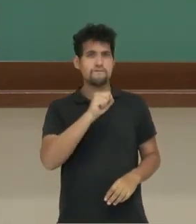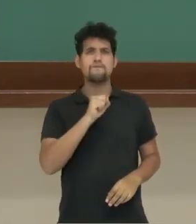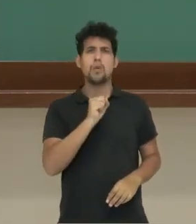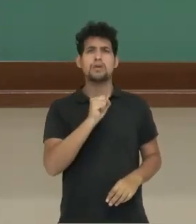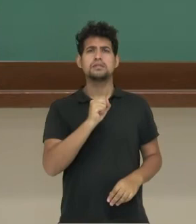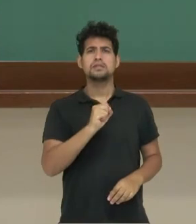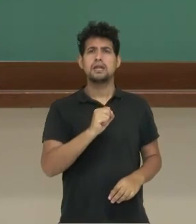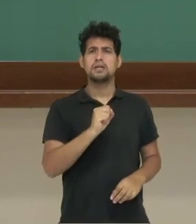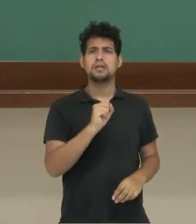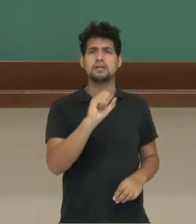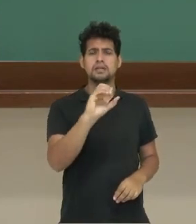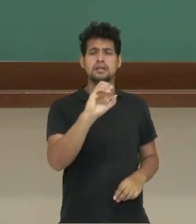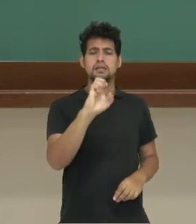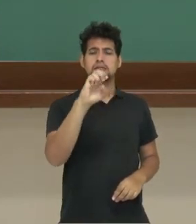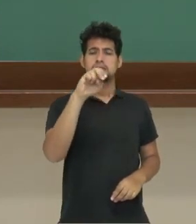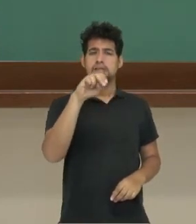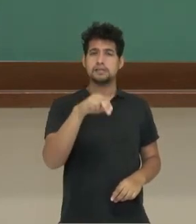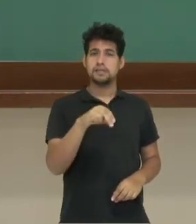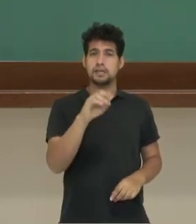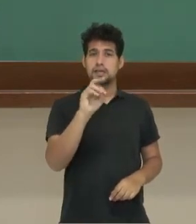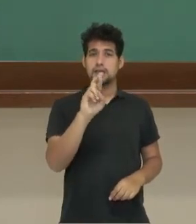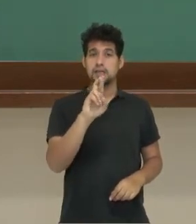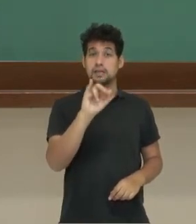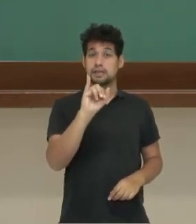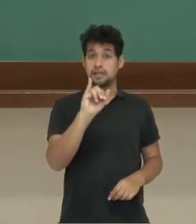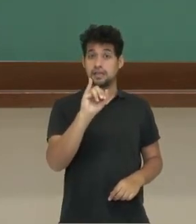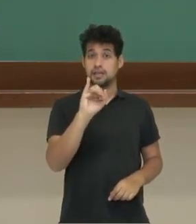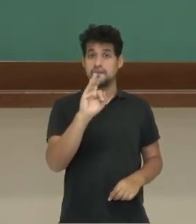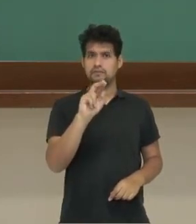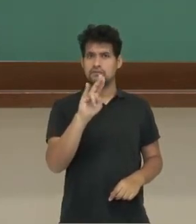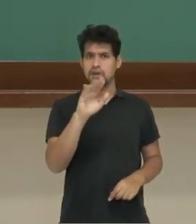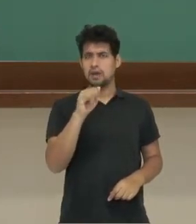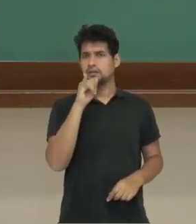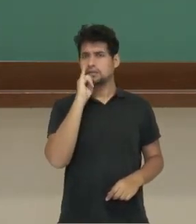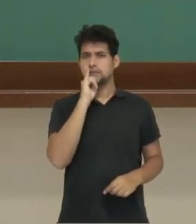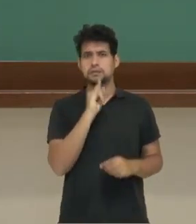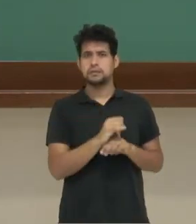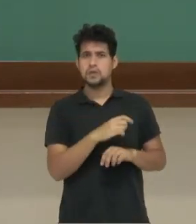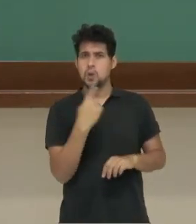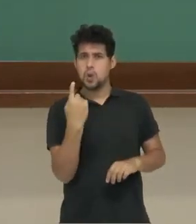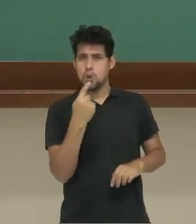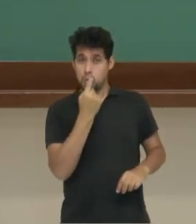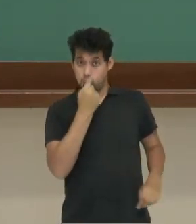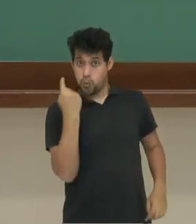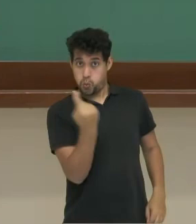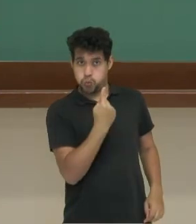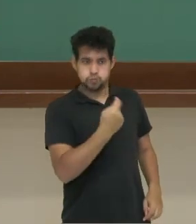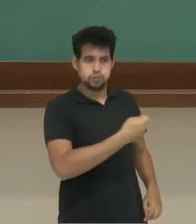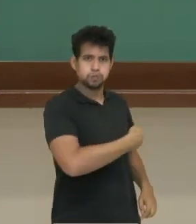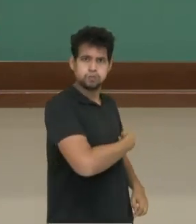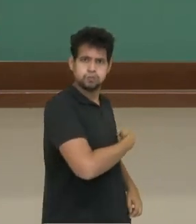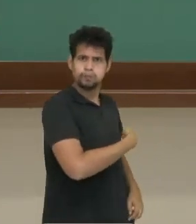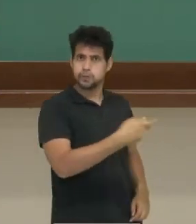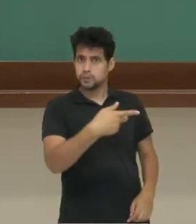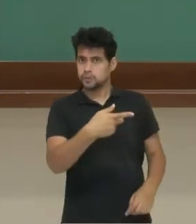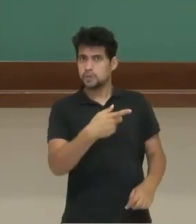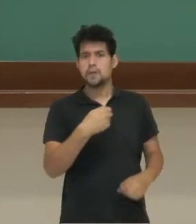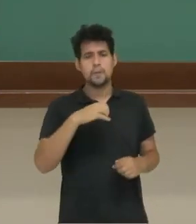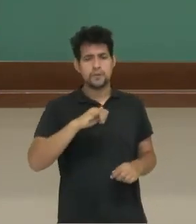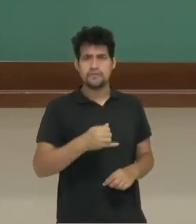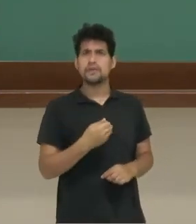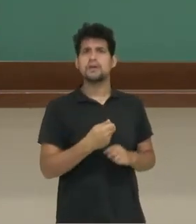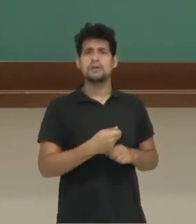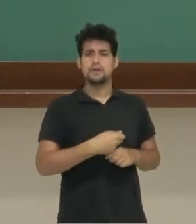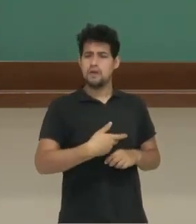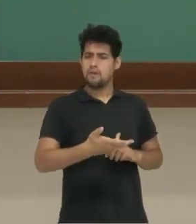o liberar, a partir do movimento de giro, liberar o disco aproveitando a velocidade que